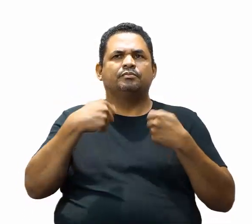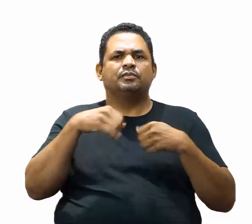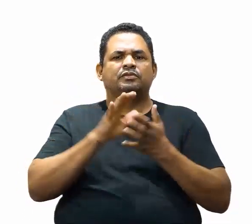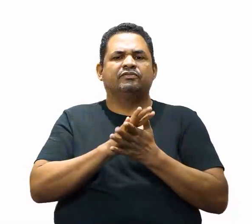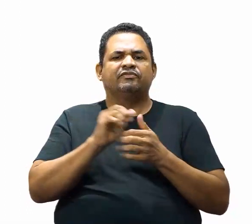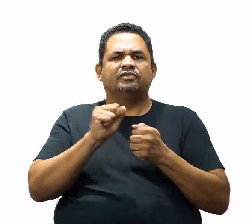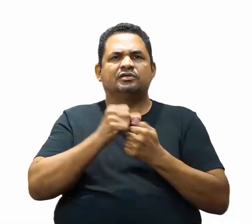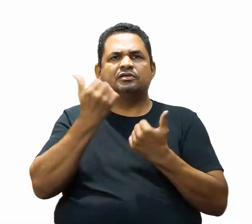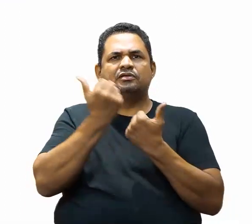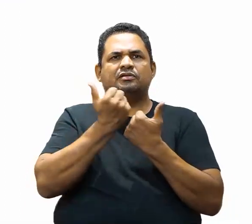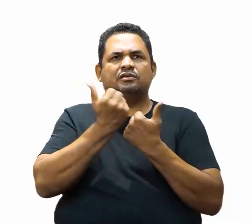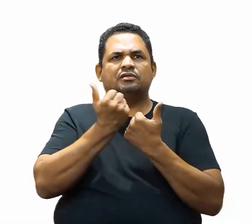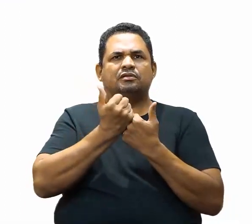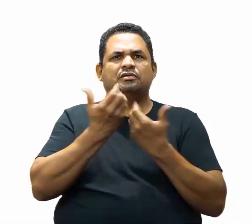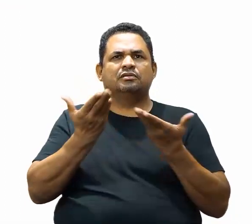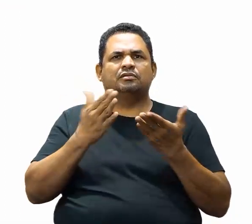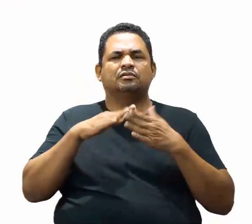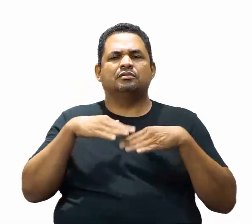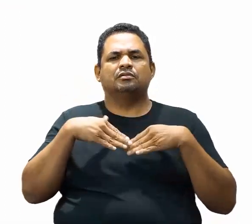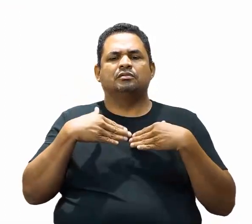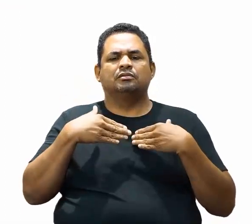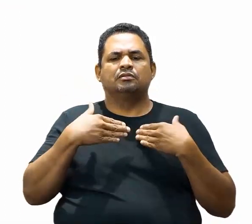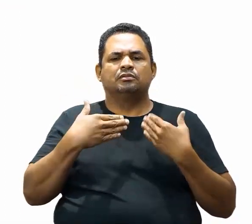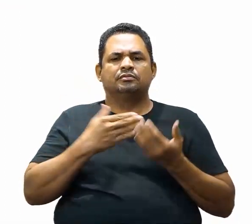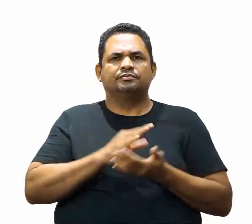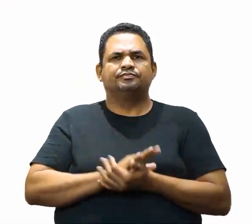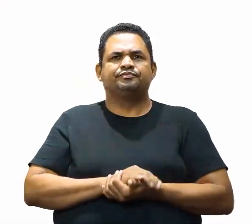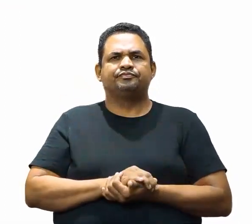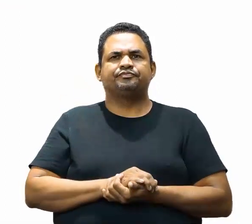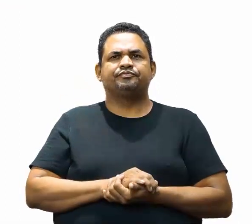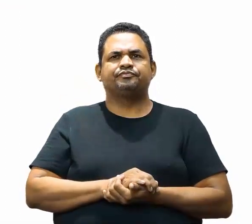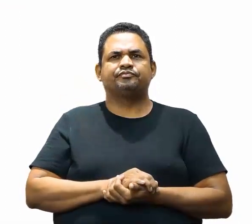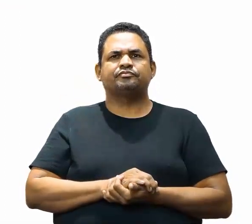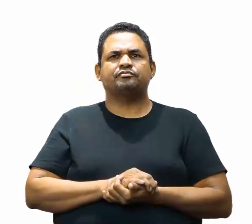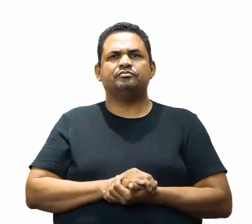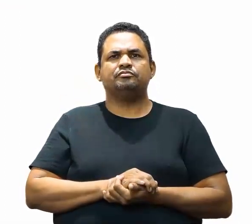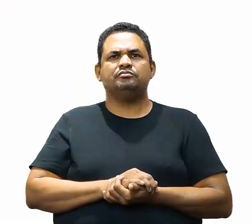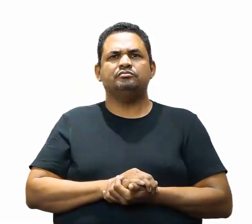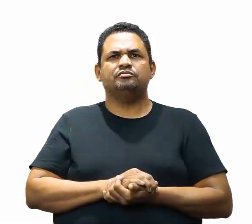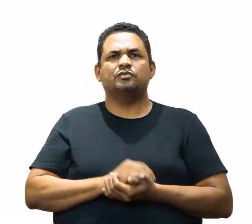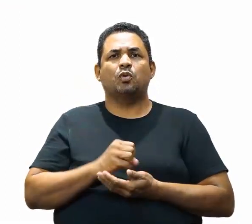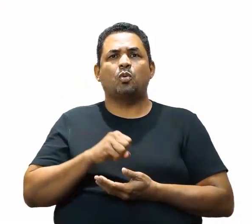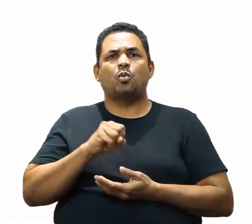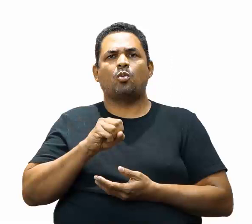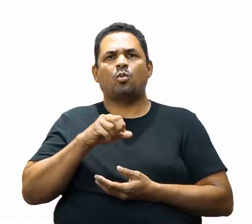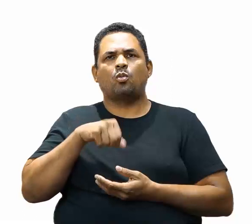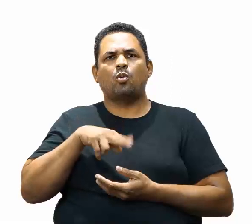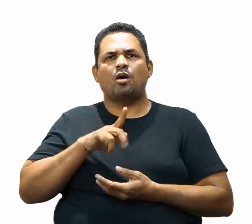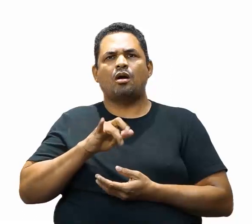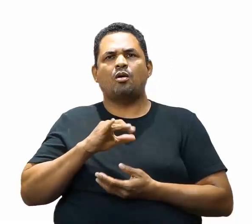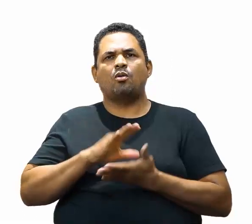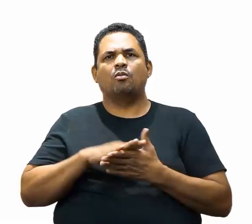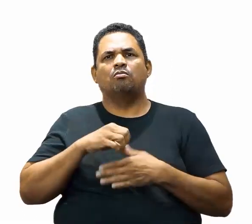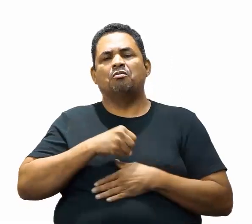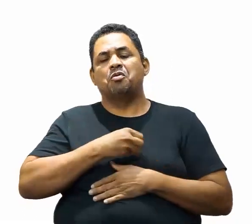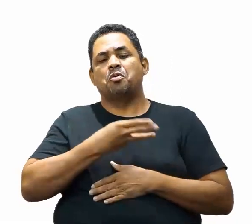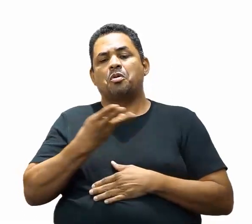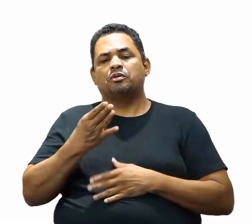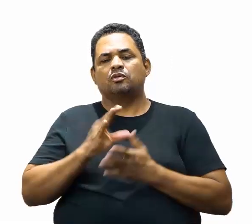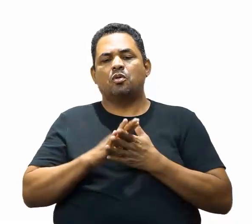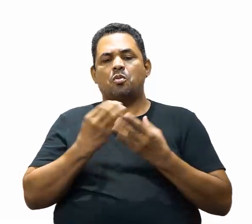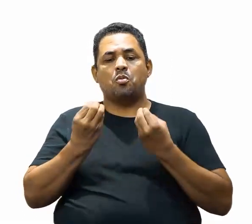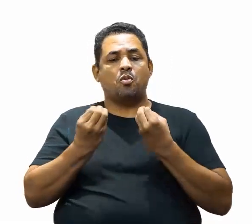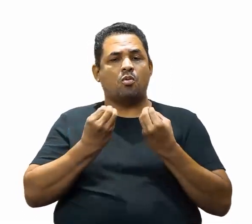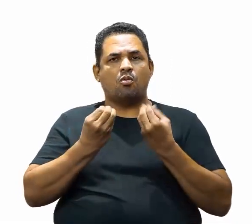de quão, ou quanto, ou como. Então, fazendo essa substituição